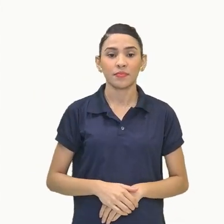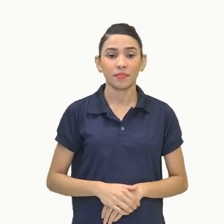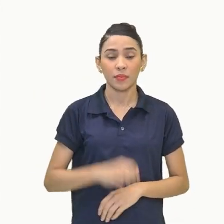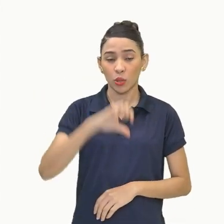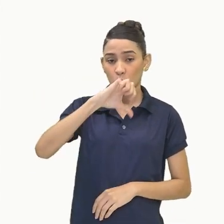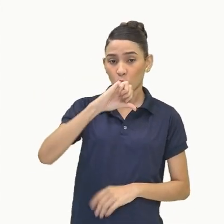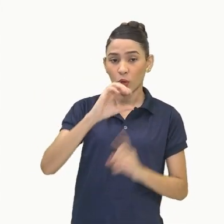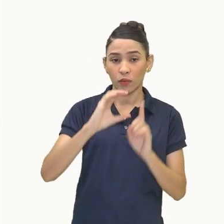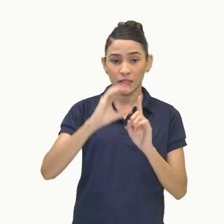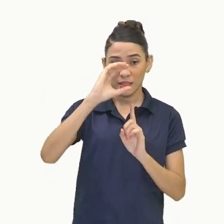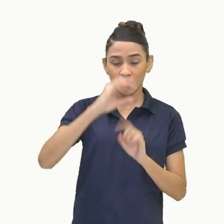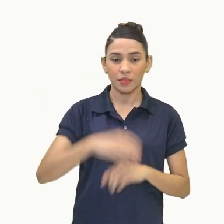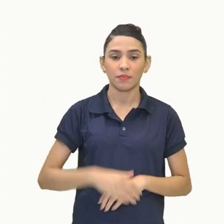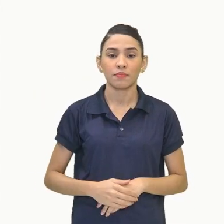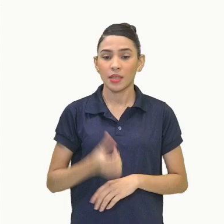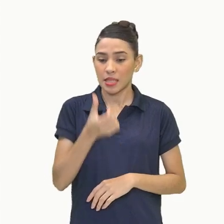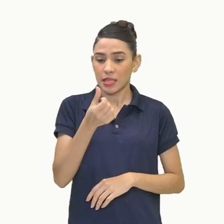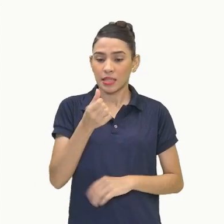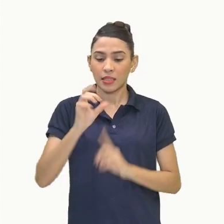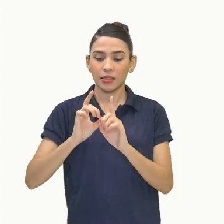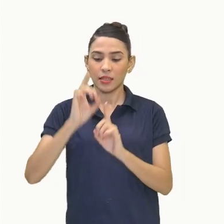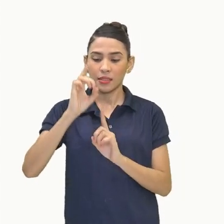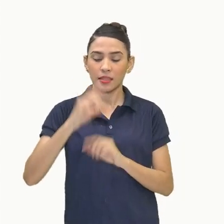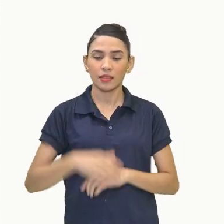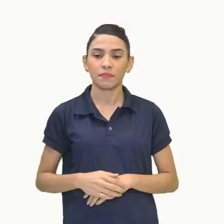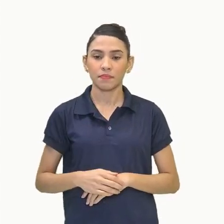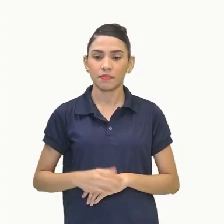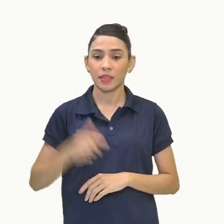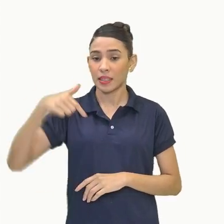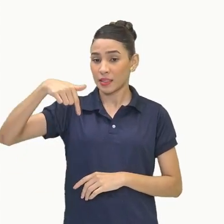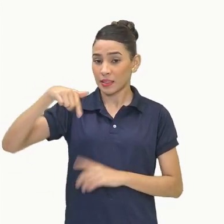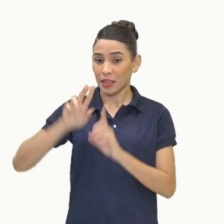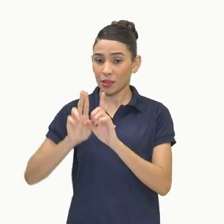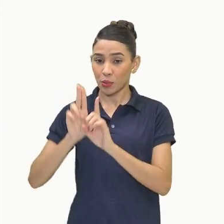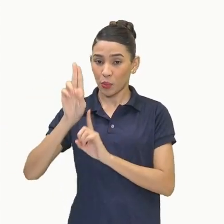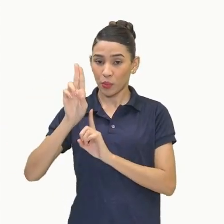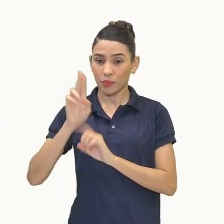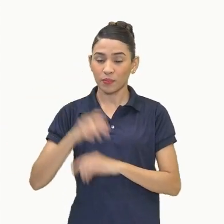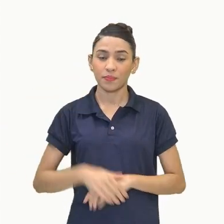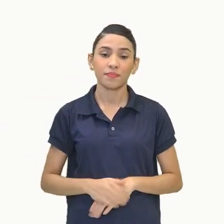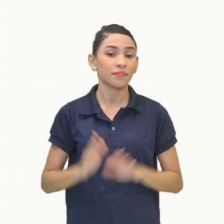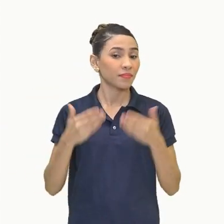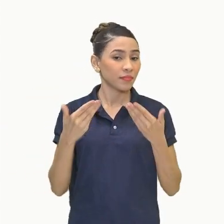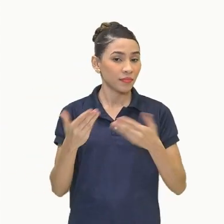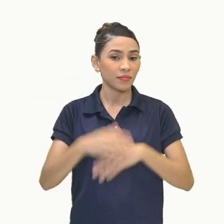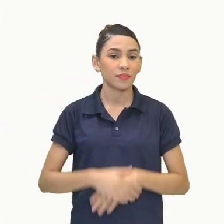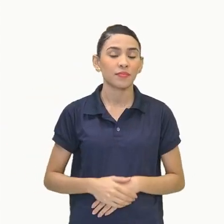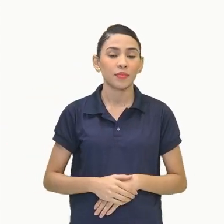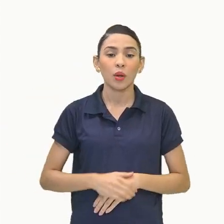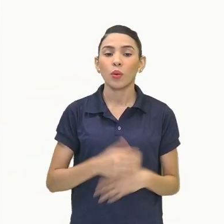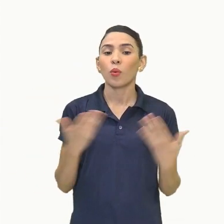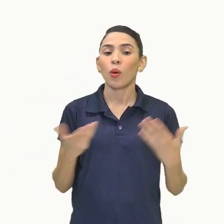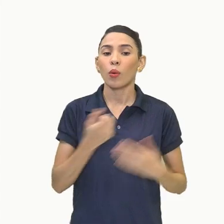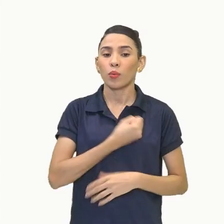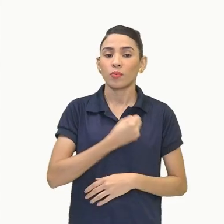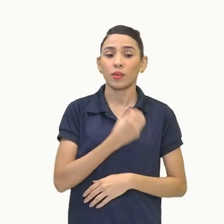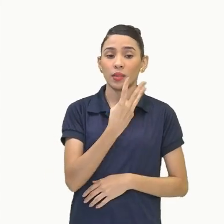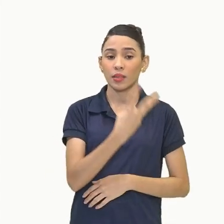9 centenas, 6 dezenas e 7 unidades. Ou seja, qual é o número?